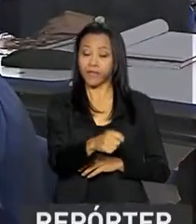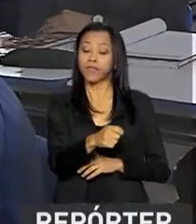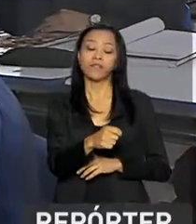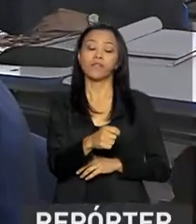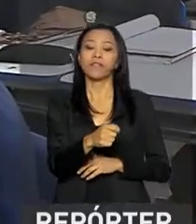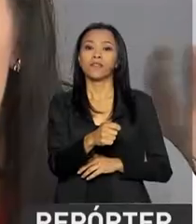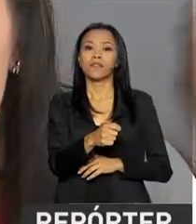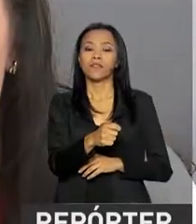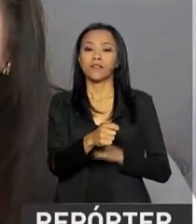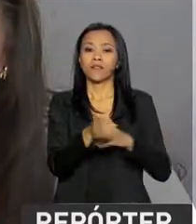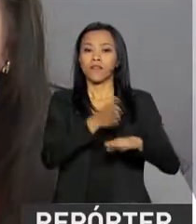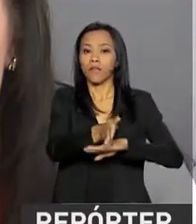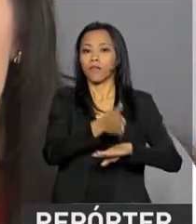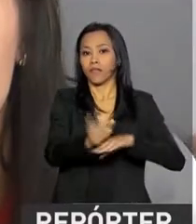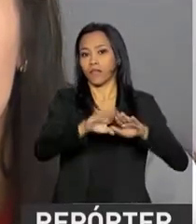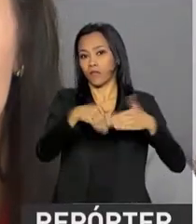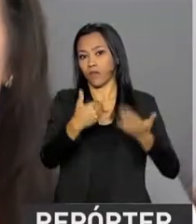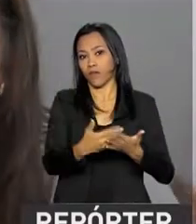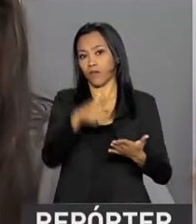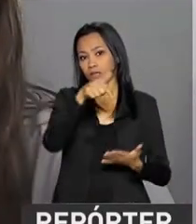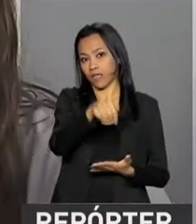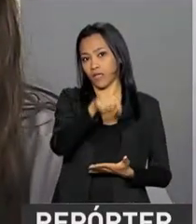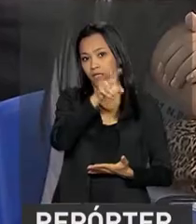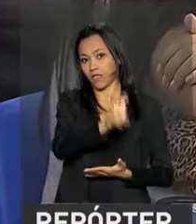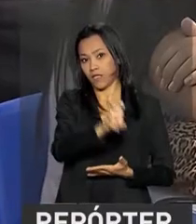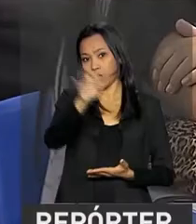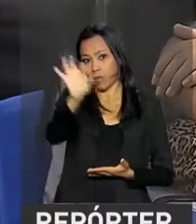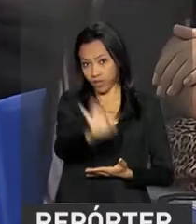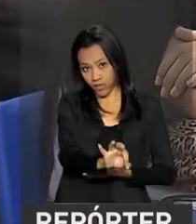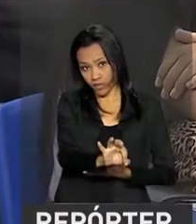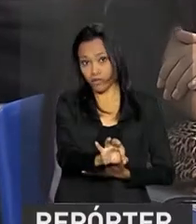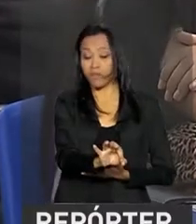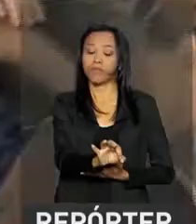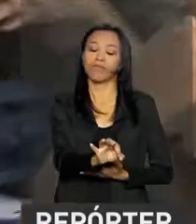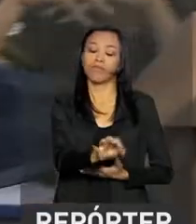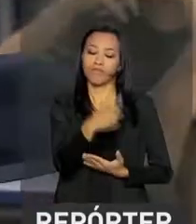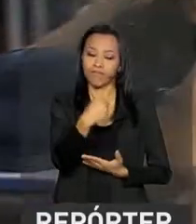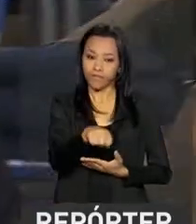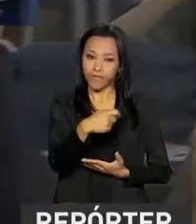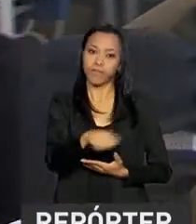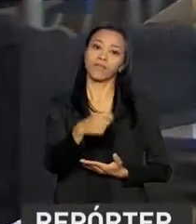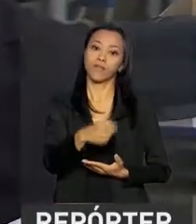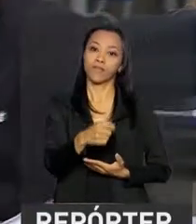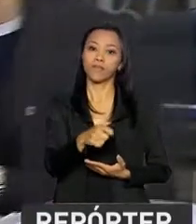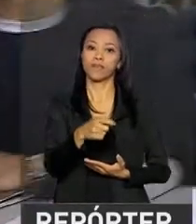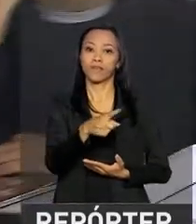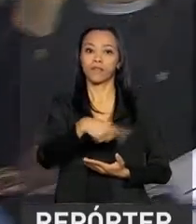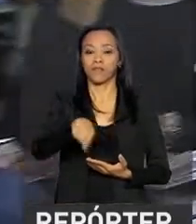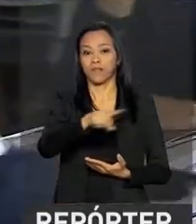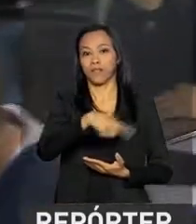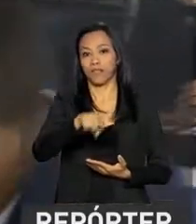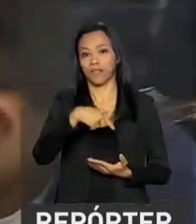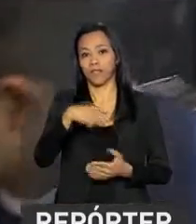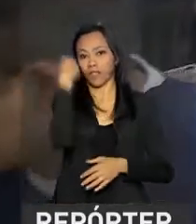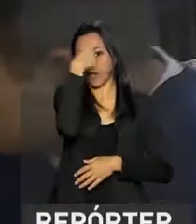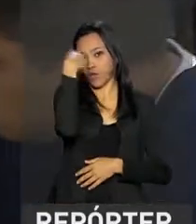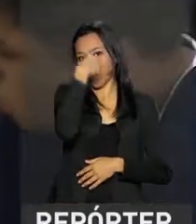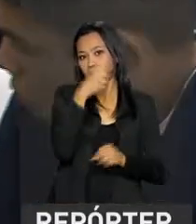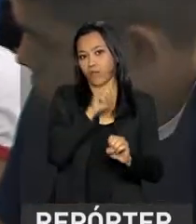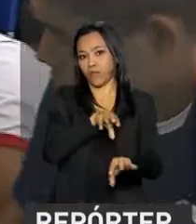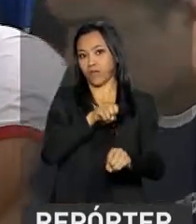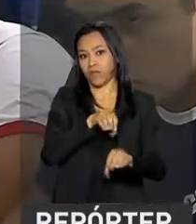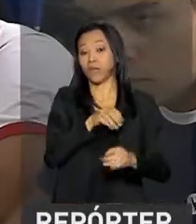menos a pelo menos 75% é cumprir pelo menos 75% da carga horária qualquer